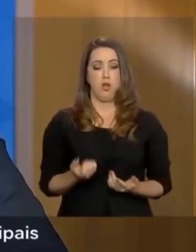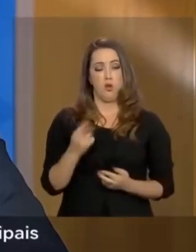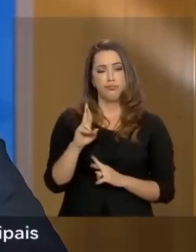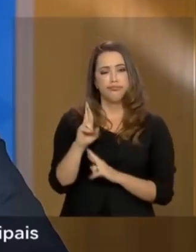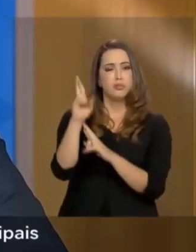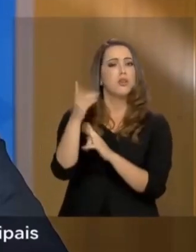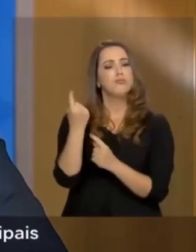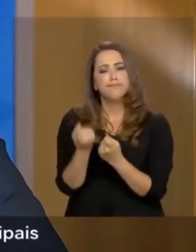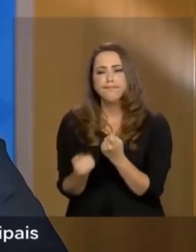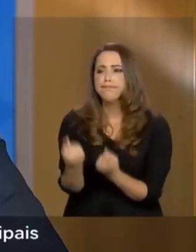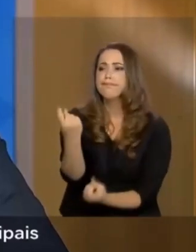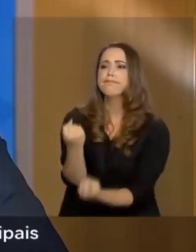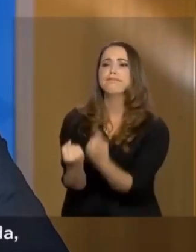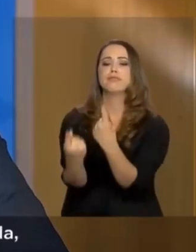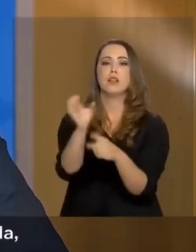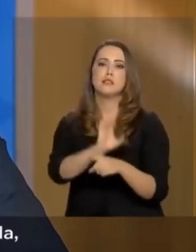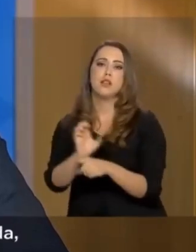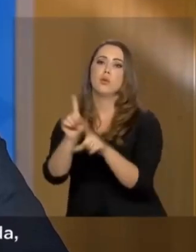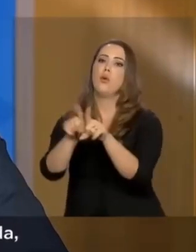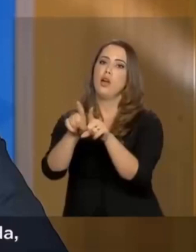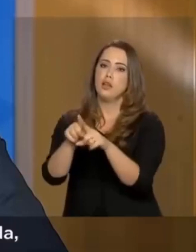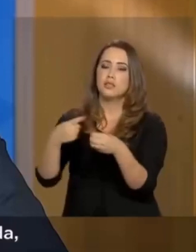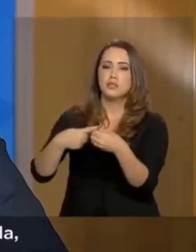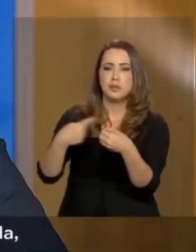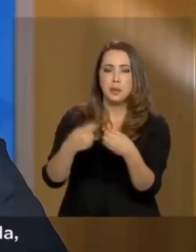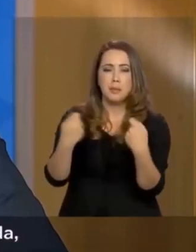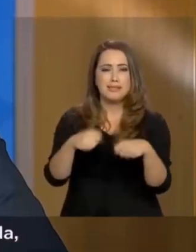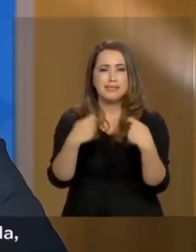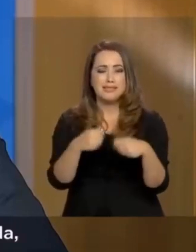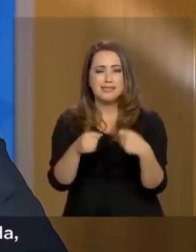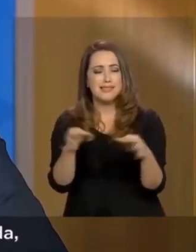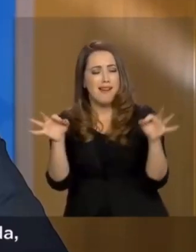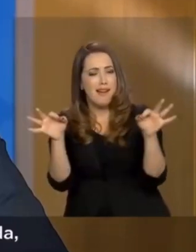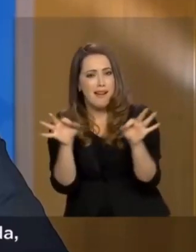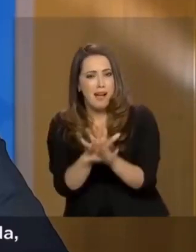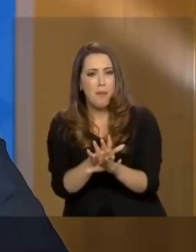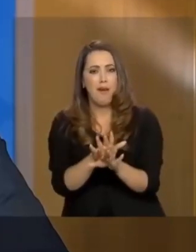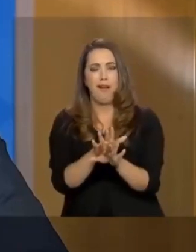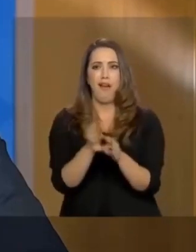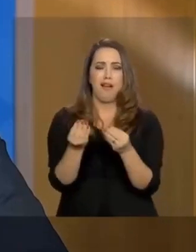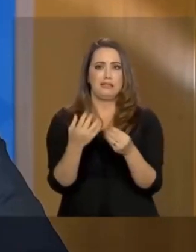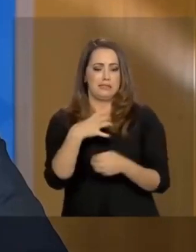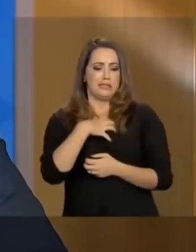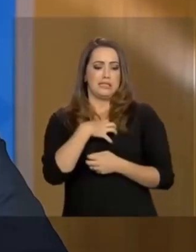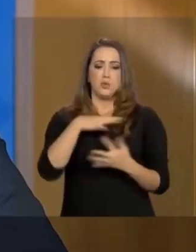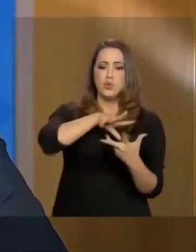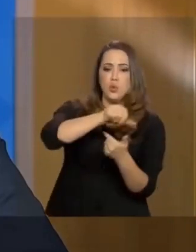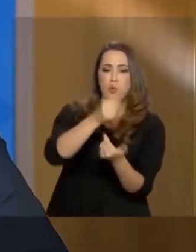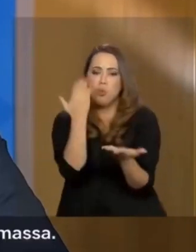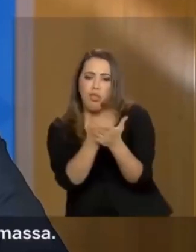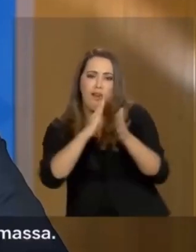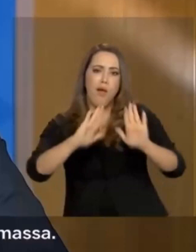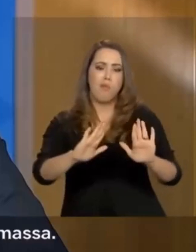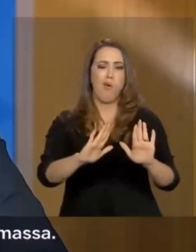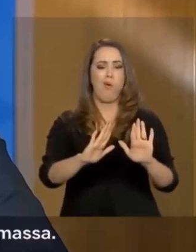terça-feira que as medidas adotadas por estados como São Paulo e Rio de Janeiro têm potencial para arruinar a economia do país. O governador de